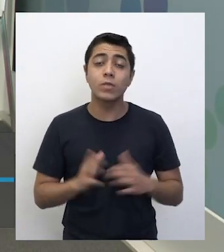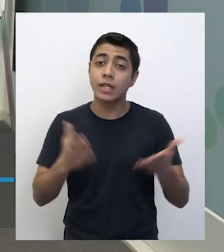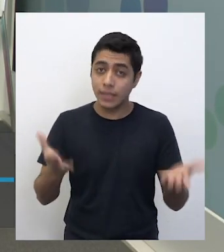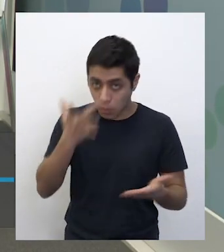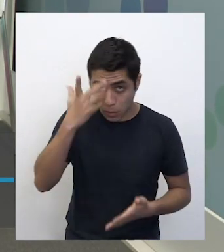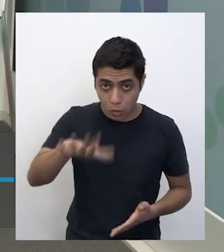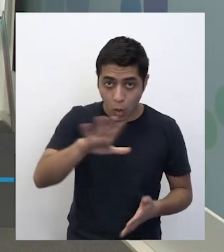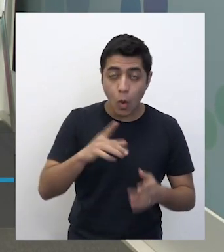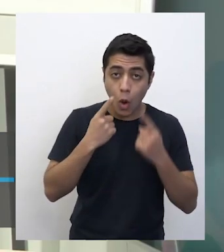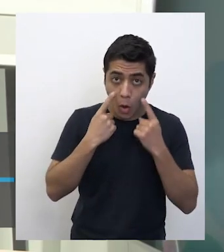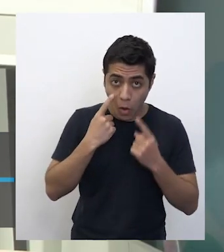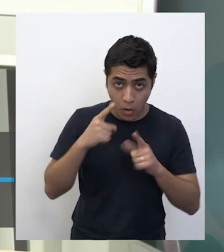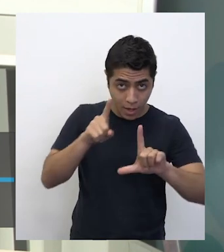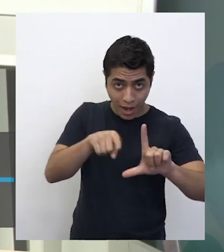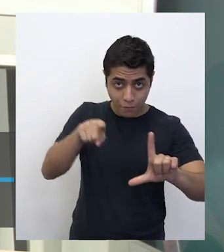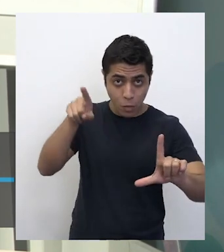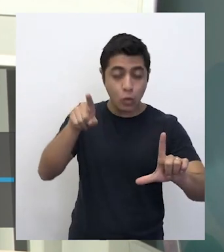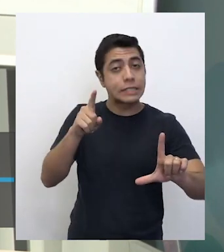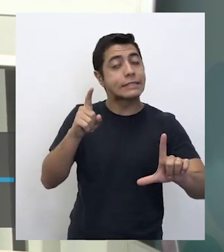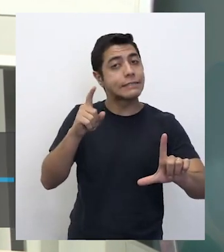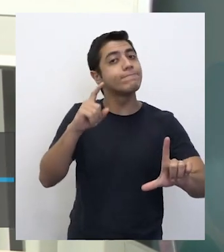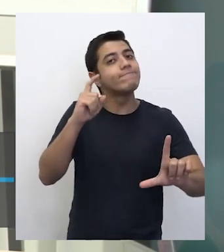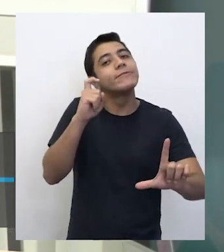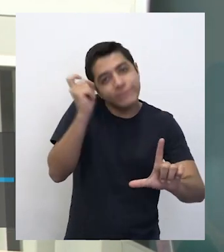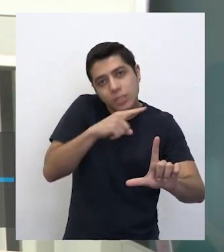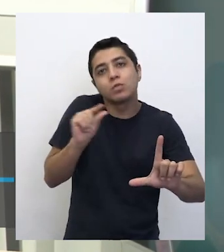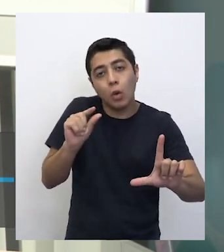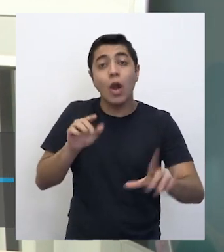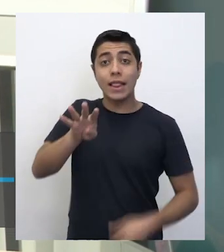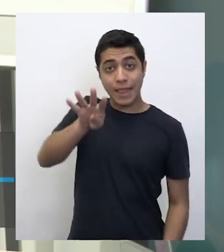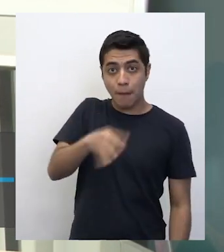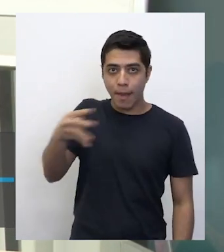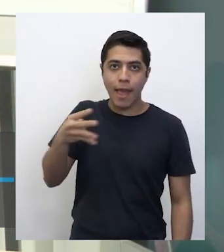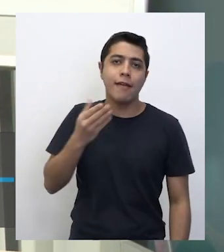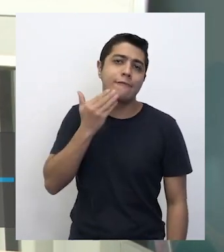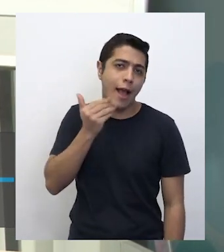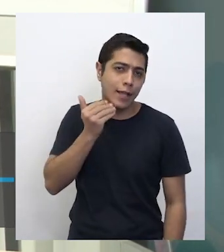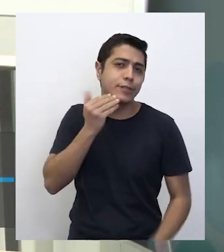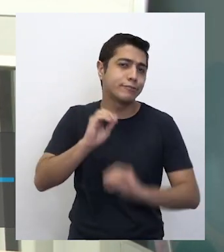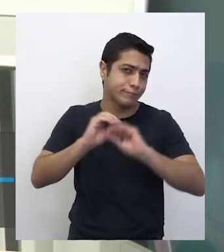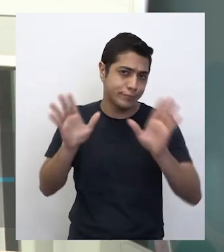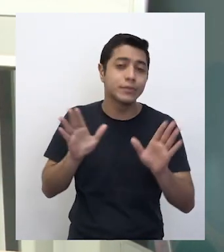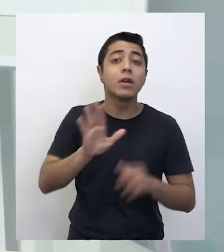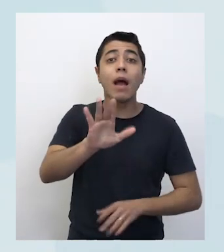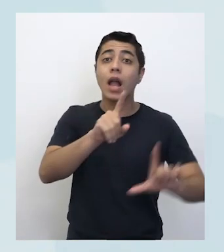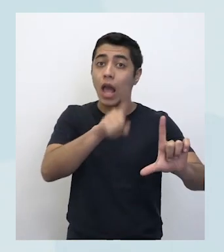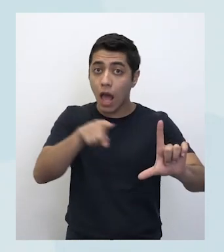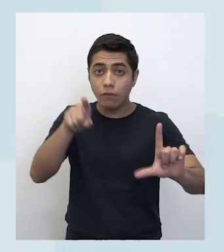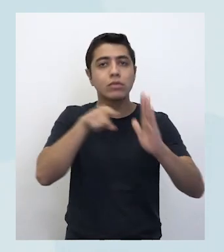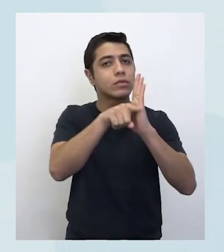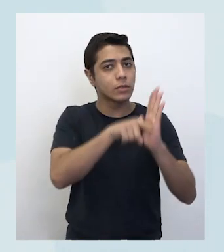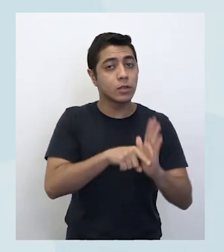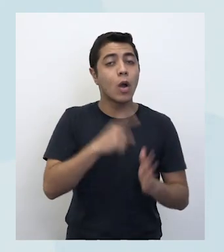no gráfico é um pouquinho mais difícil de visualizar. Quando a gente tem uma tabela, é bem mais claro. Mas se você olhar no gráfico, o que acontece?